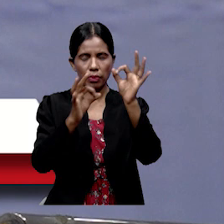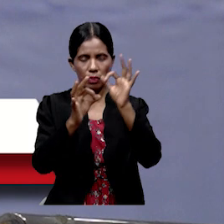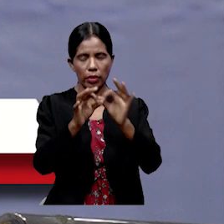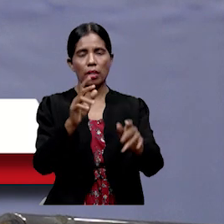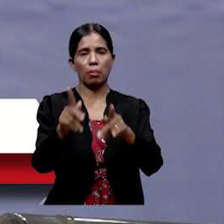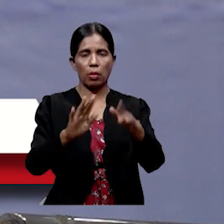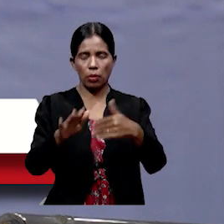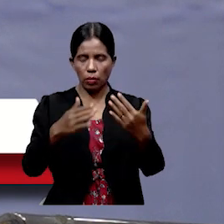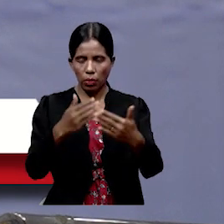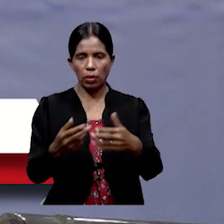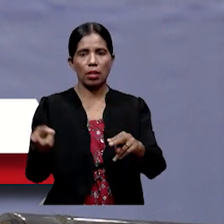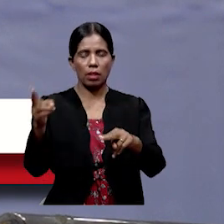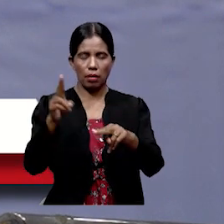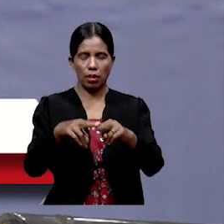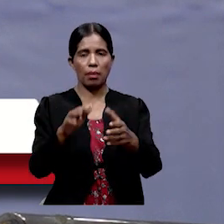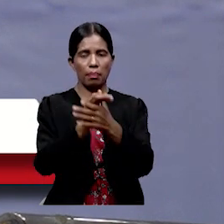que aumenta.